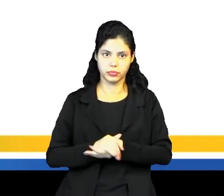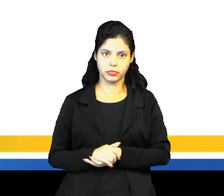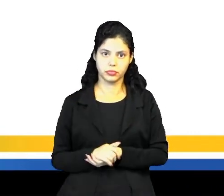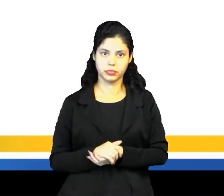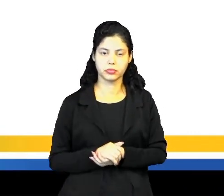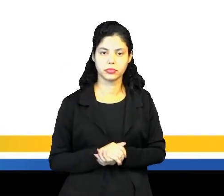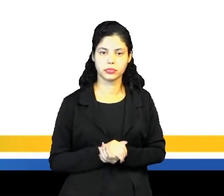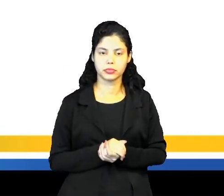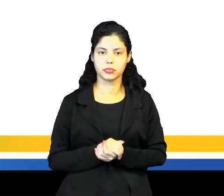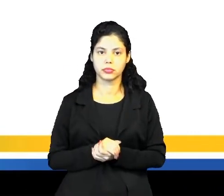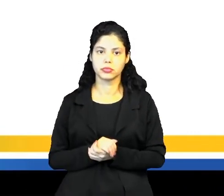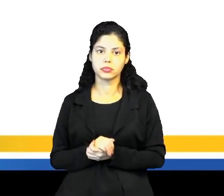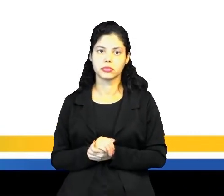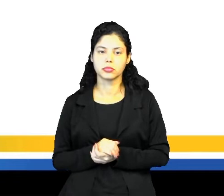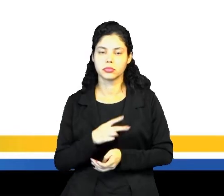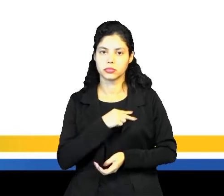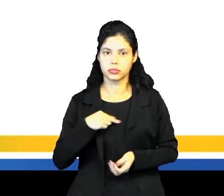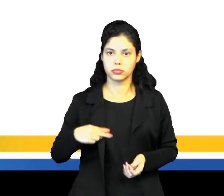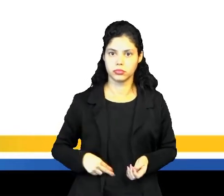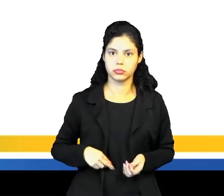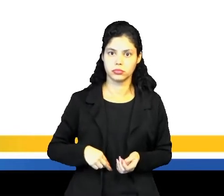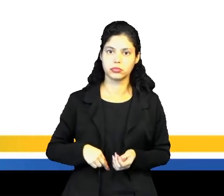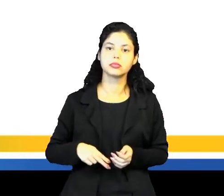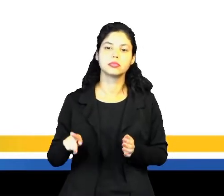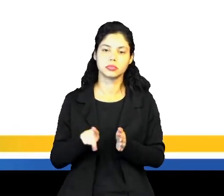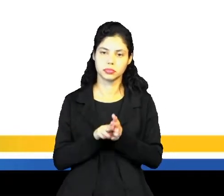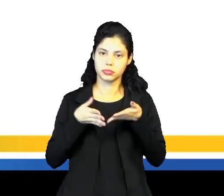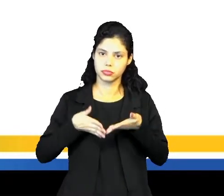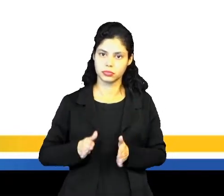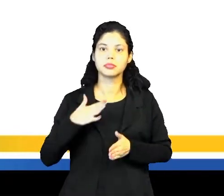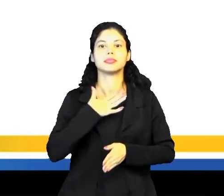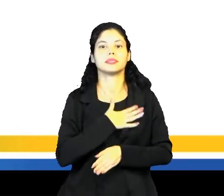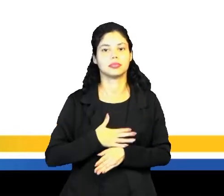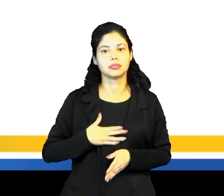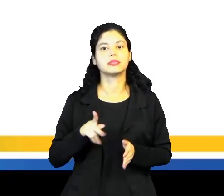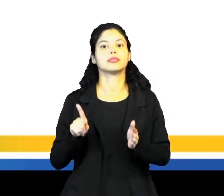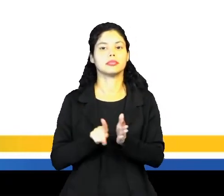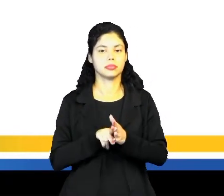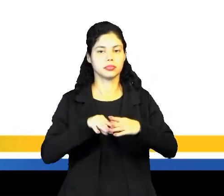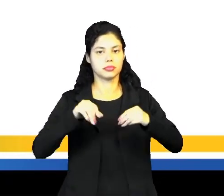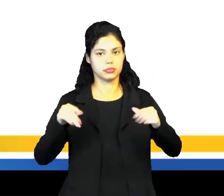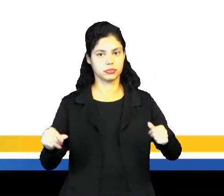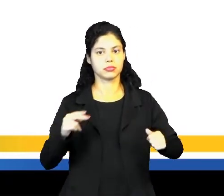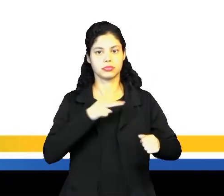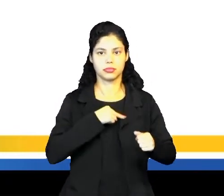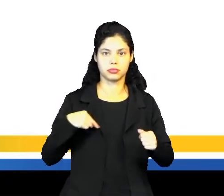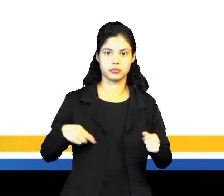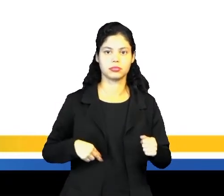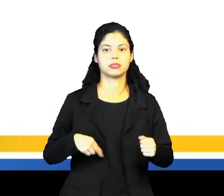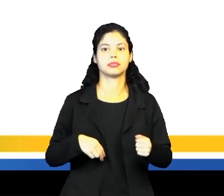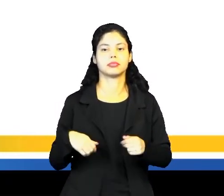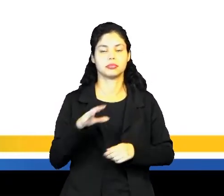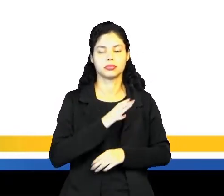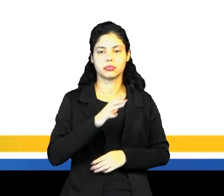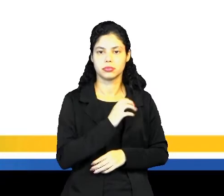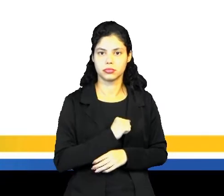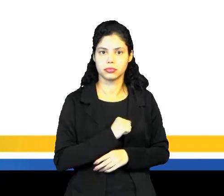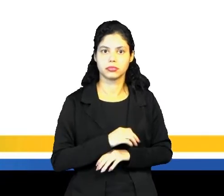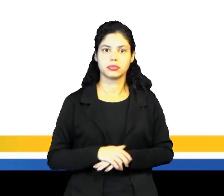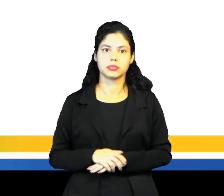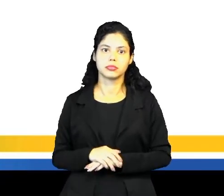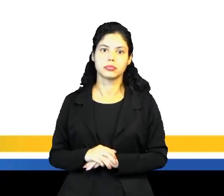Chileno a perpetuidade, ou seja, ele é um chileno raiz, daquele que gosta da sua terra, né? Que ama a sua pátria,